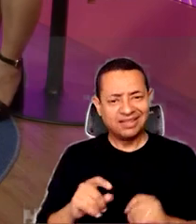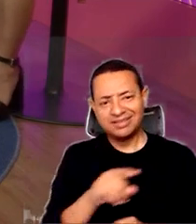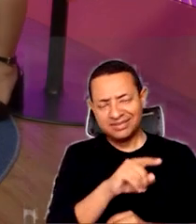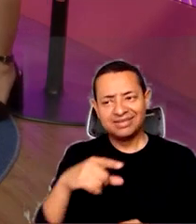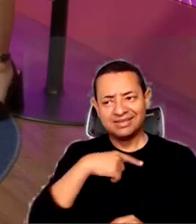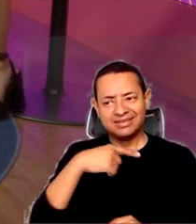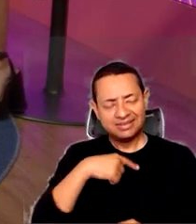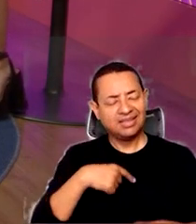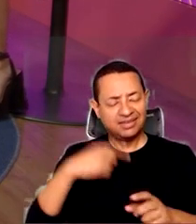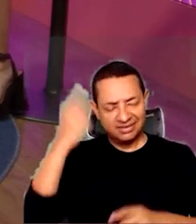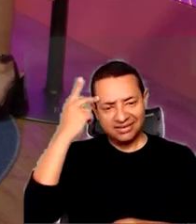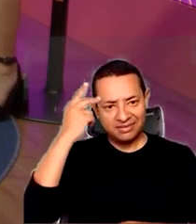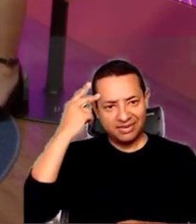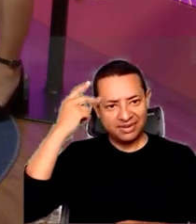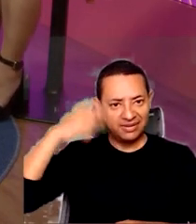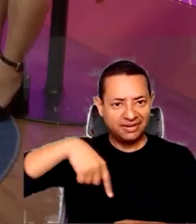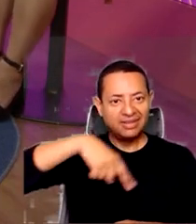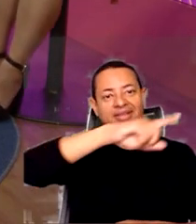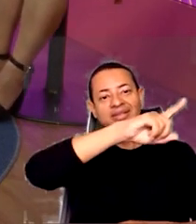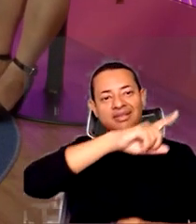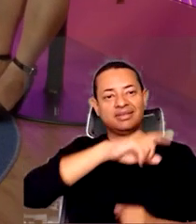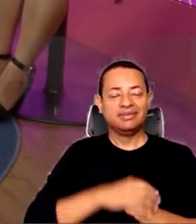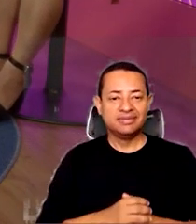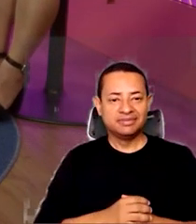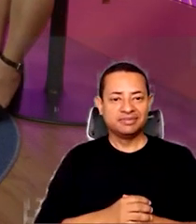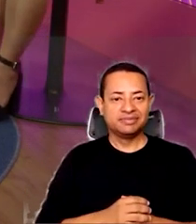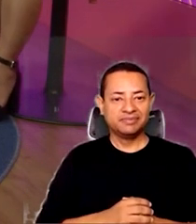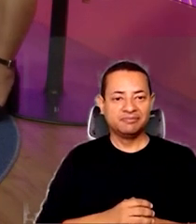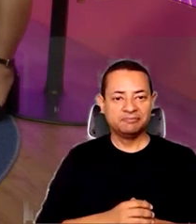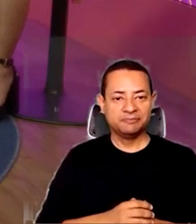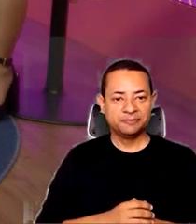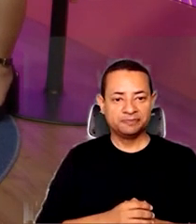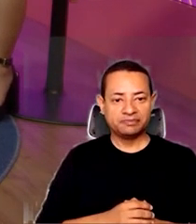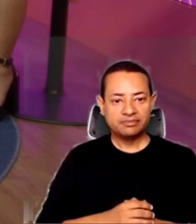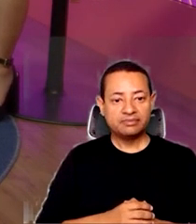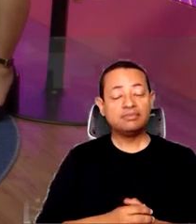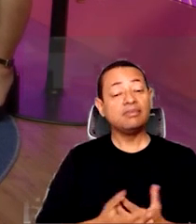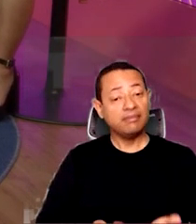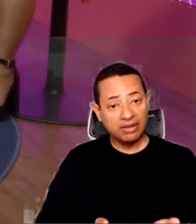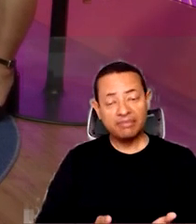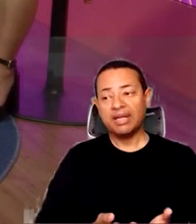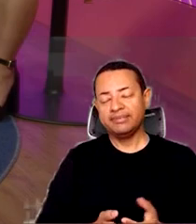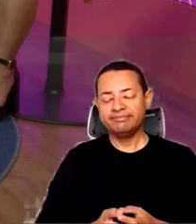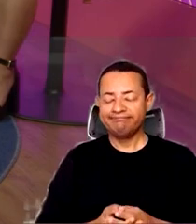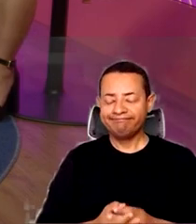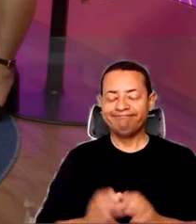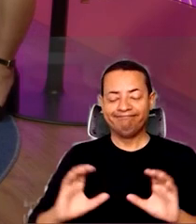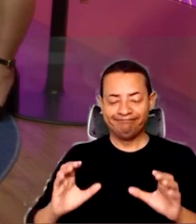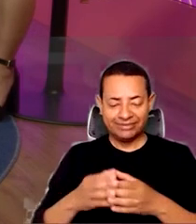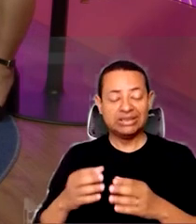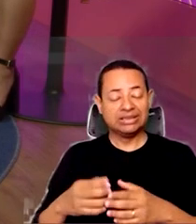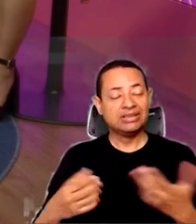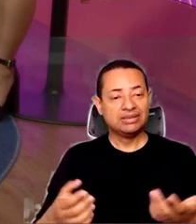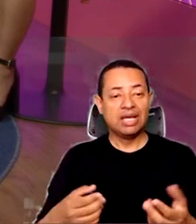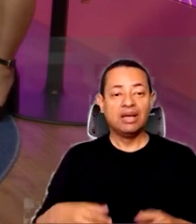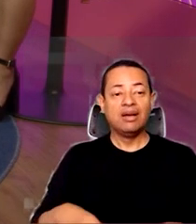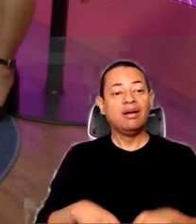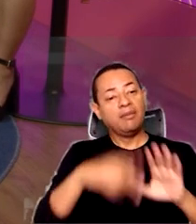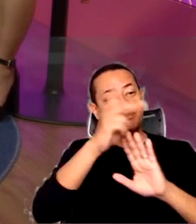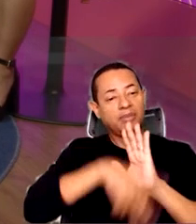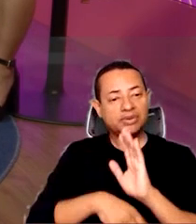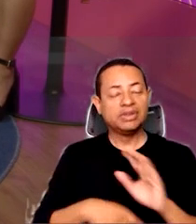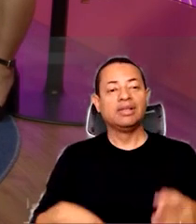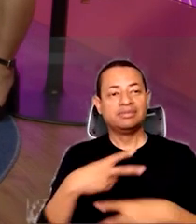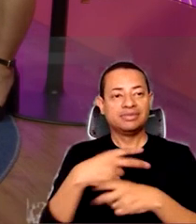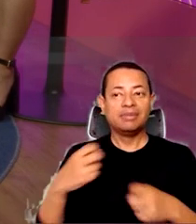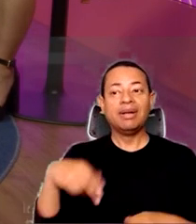e do Estado de São Paulo para representar né E a nossa equipe o projeto sebrai delas que